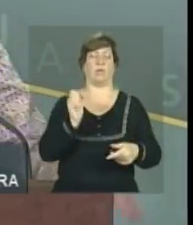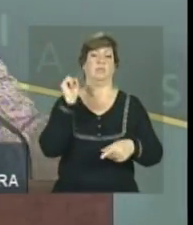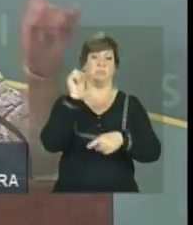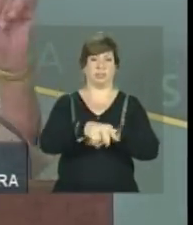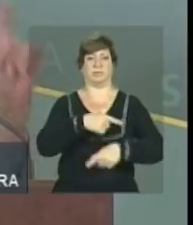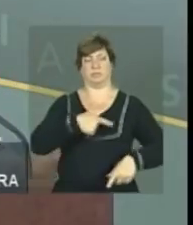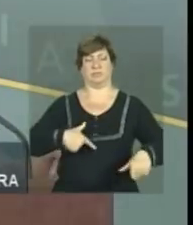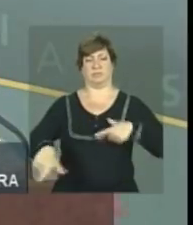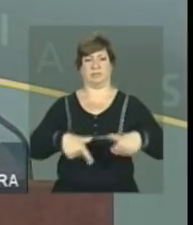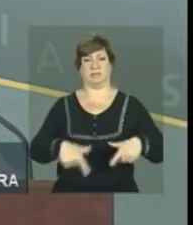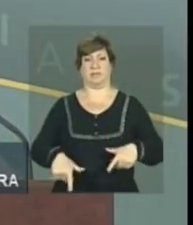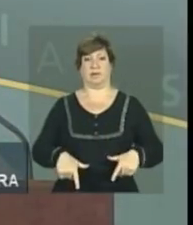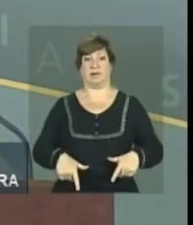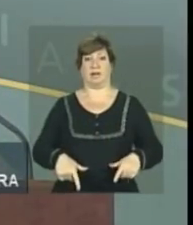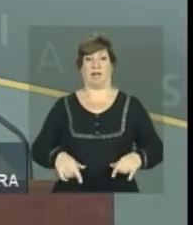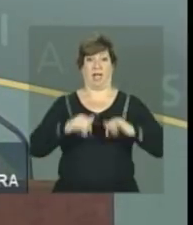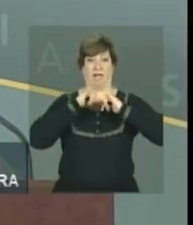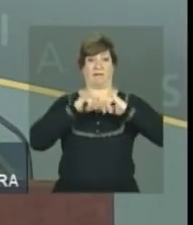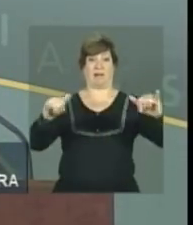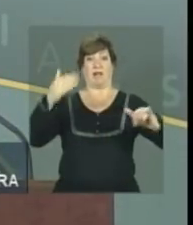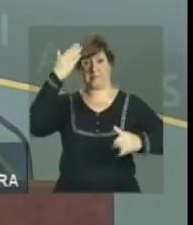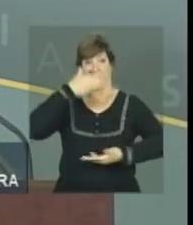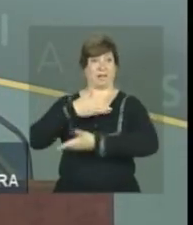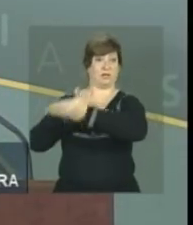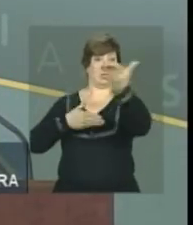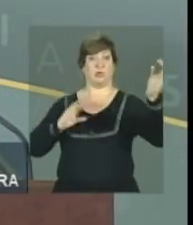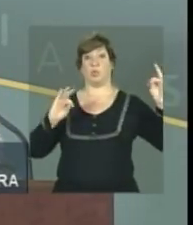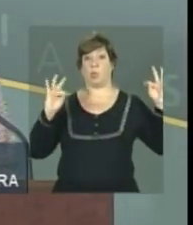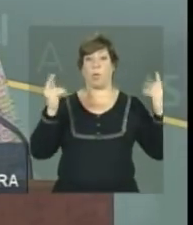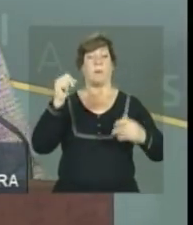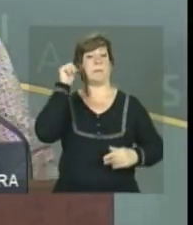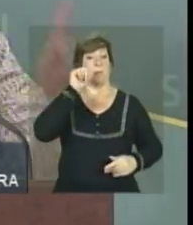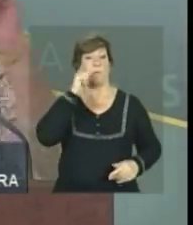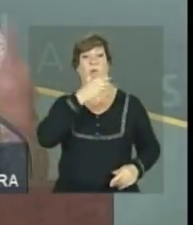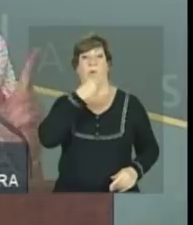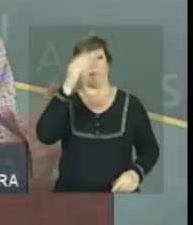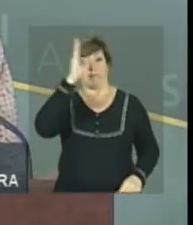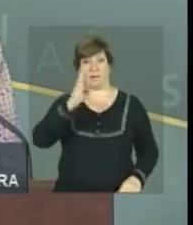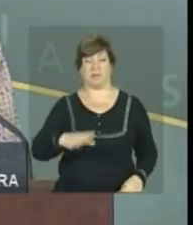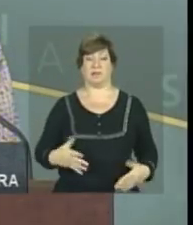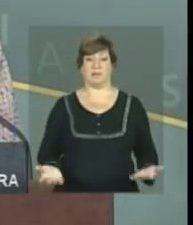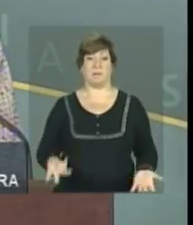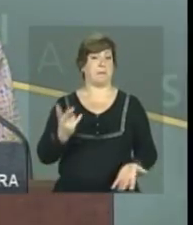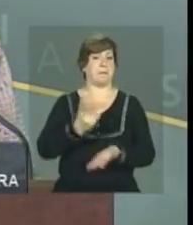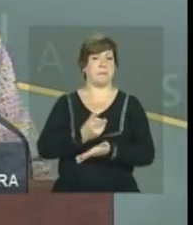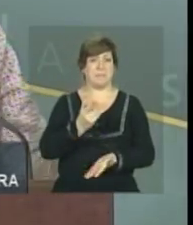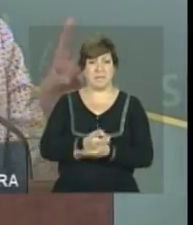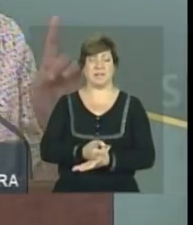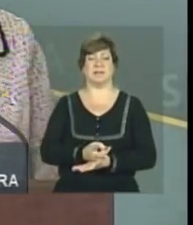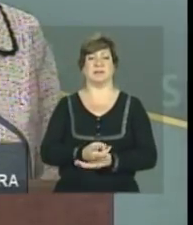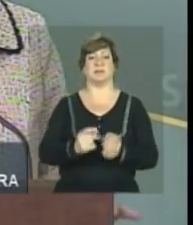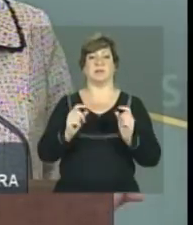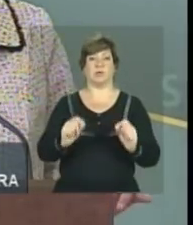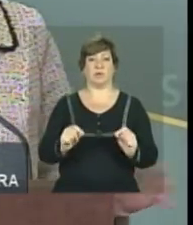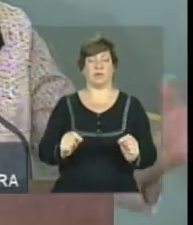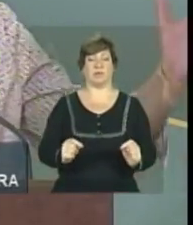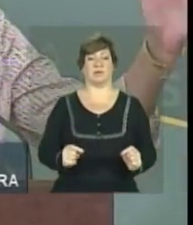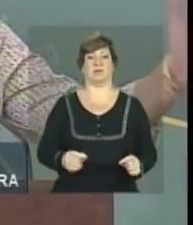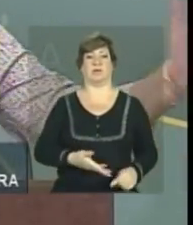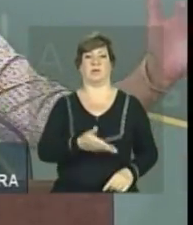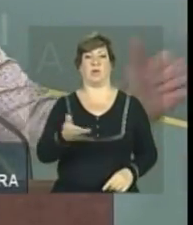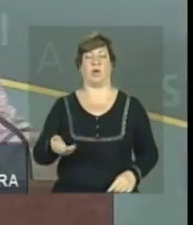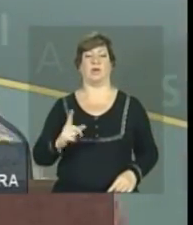falar para todos os brasileiros e para todas as brasileiras, mesmo que você se apoie